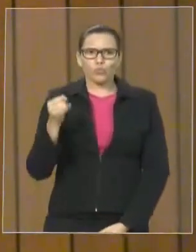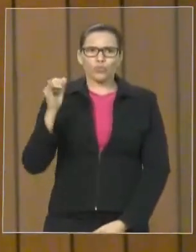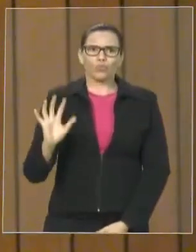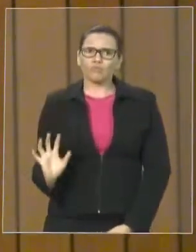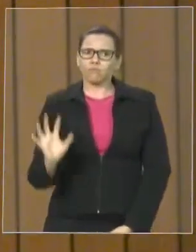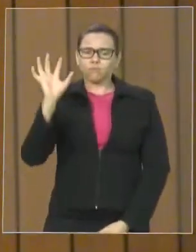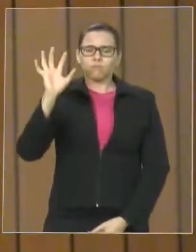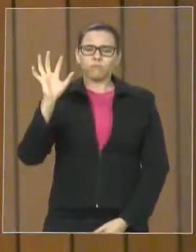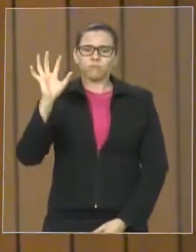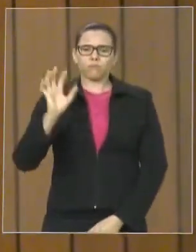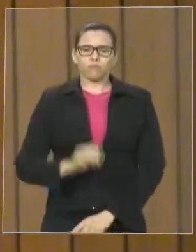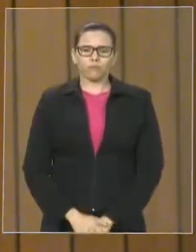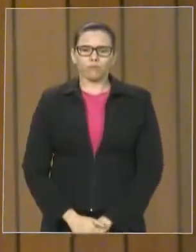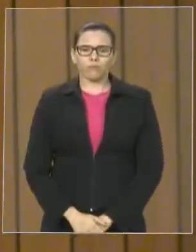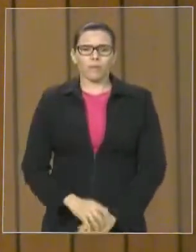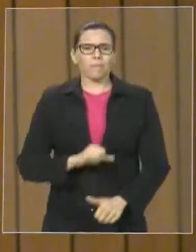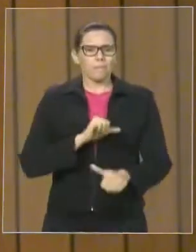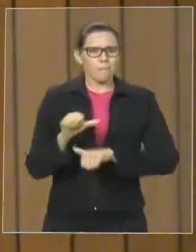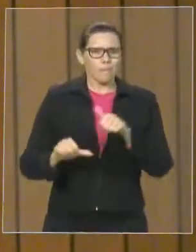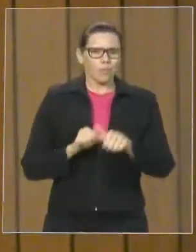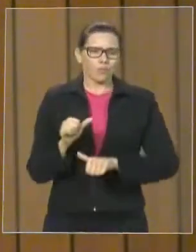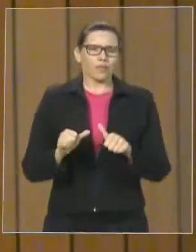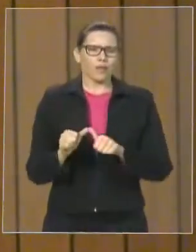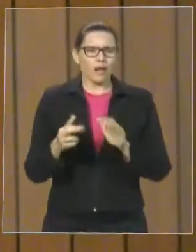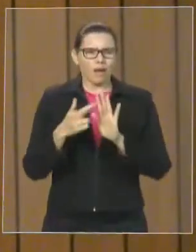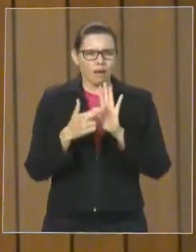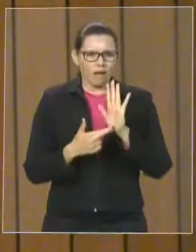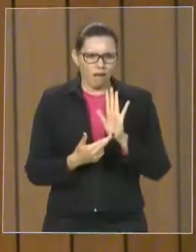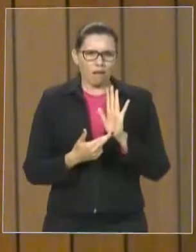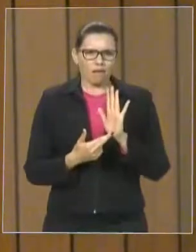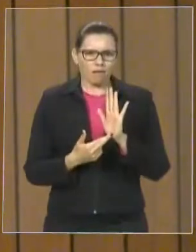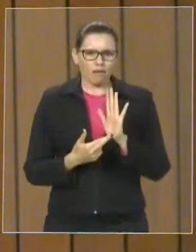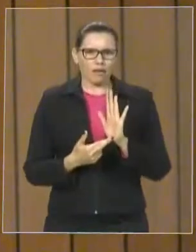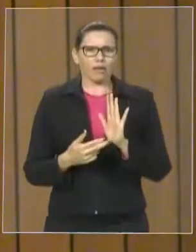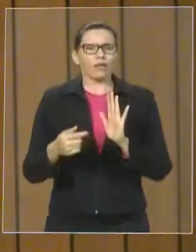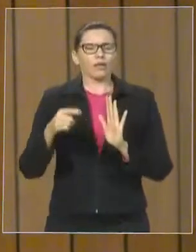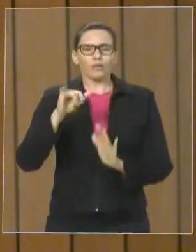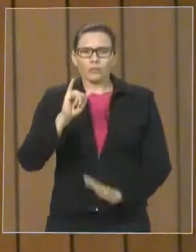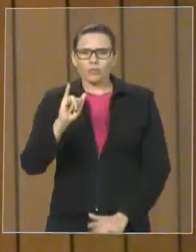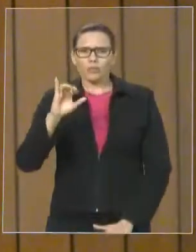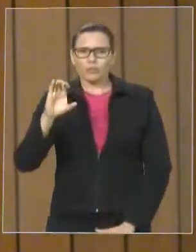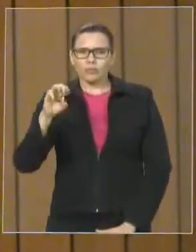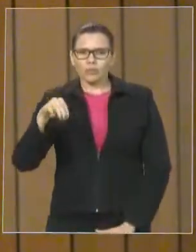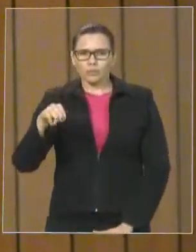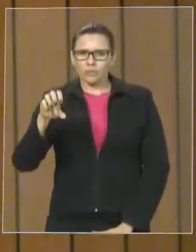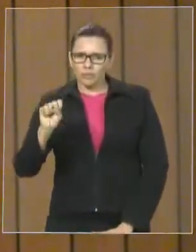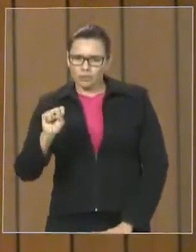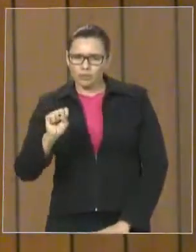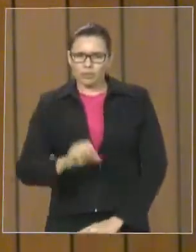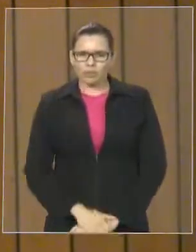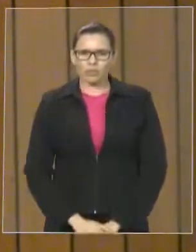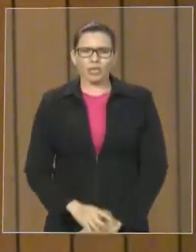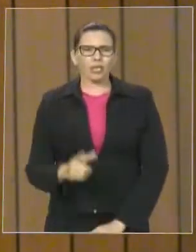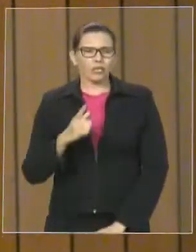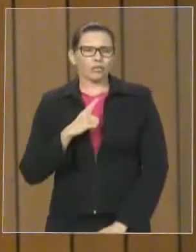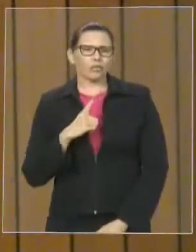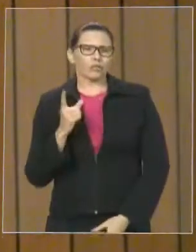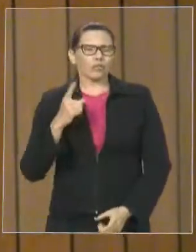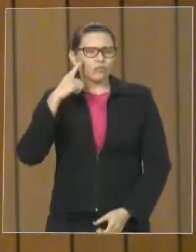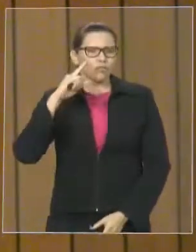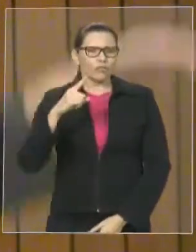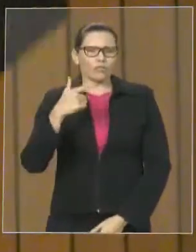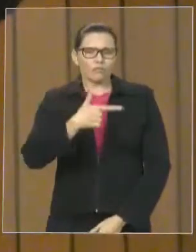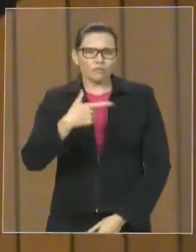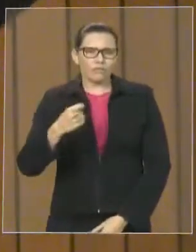ao alterar o regime de cobrança do ICMS, que tinha até o dia 20 do mês seguinte,